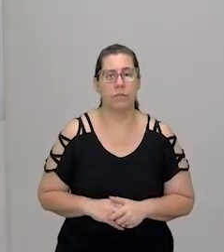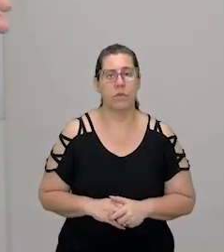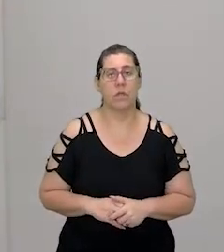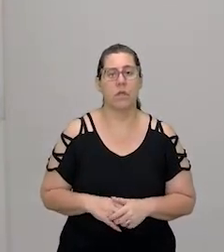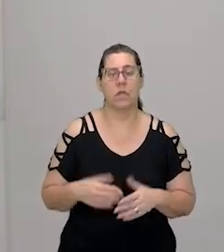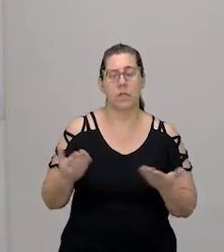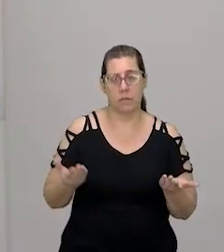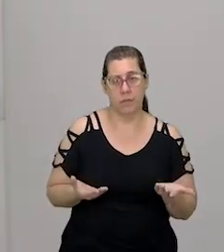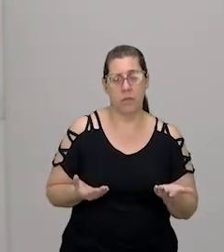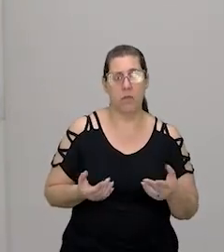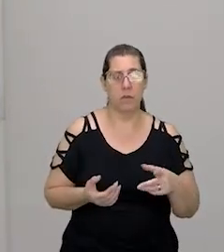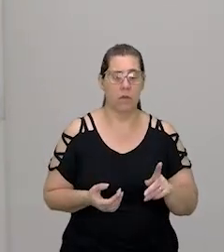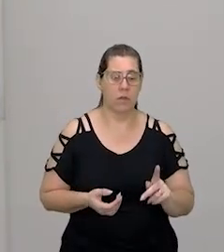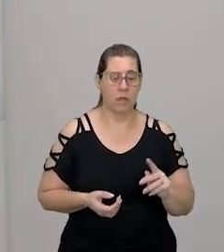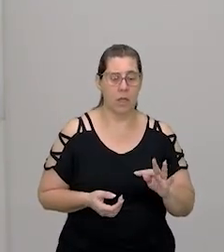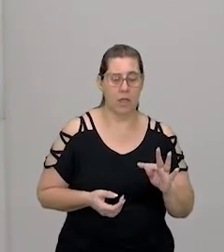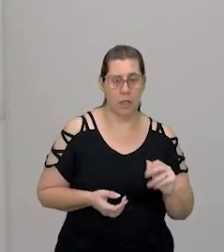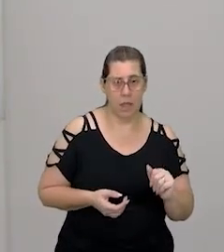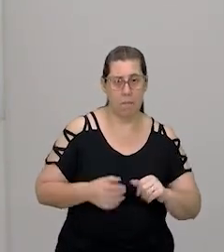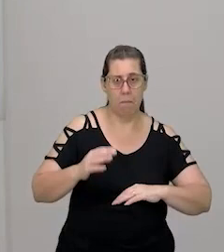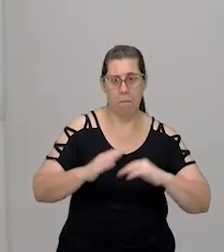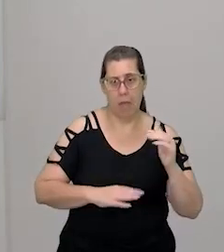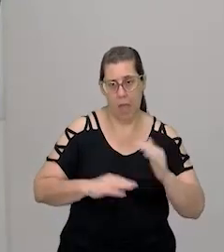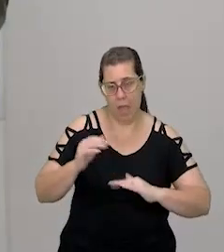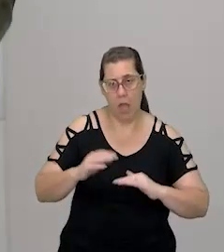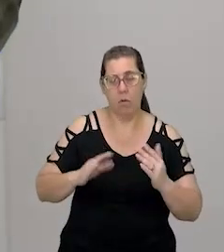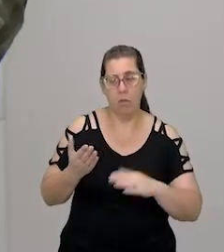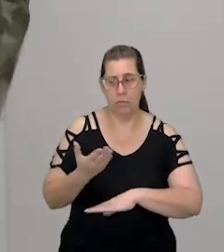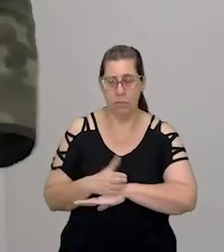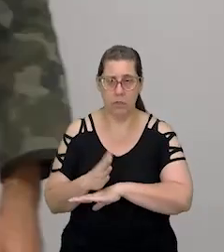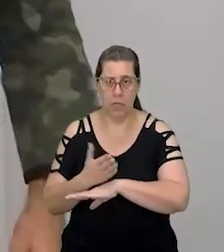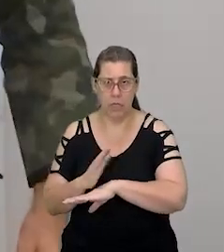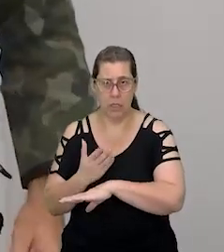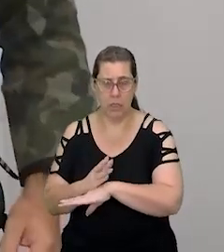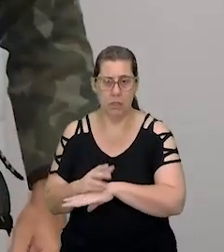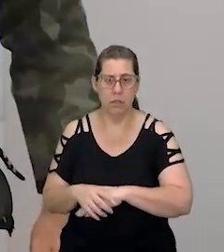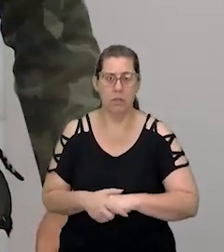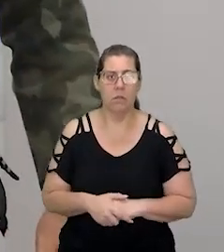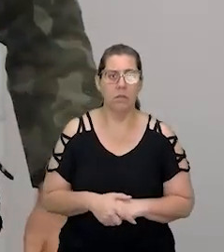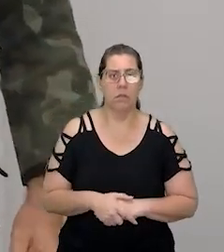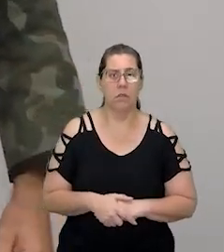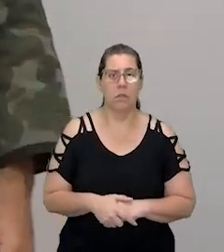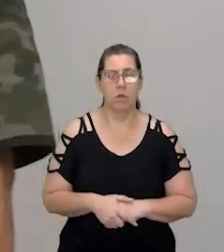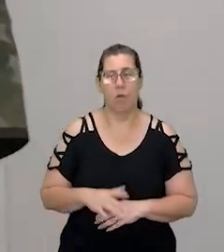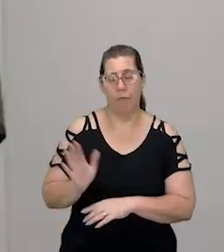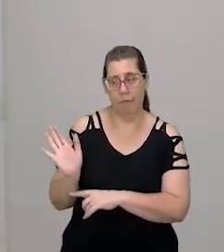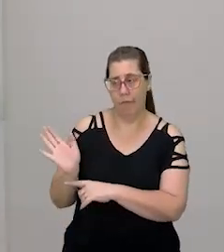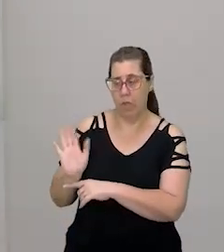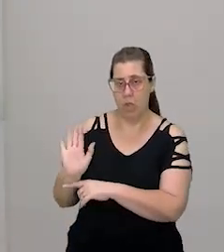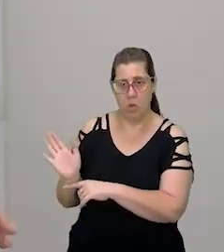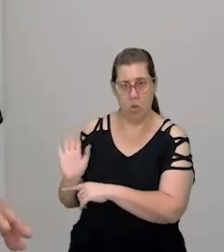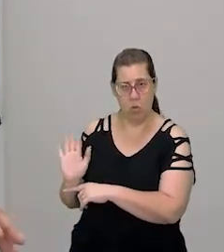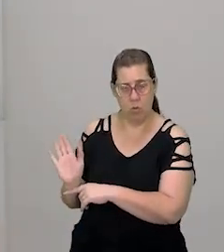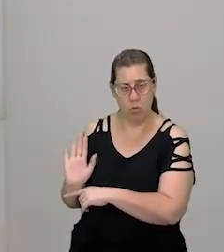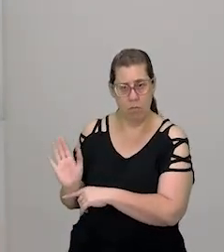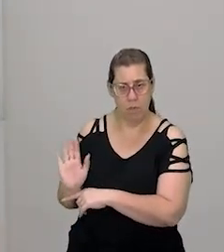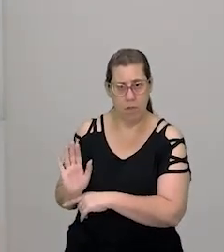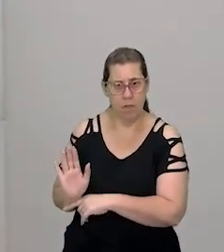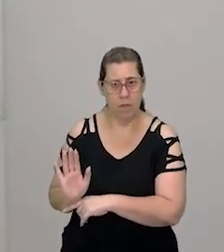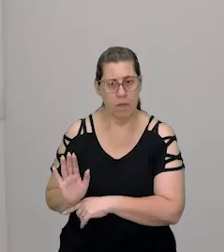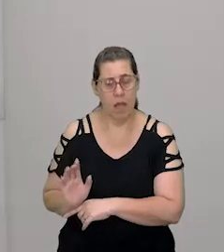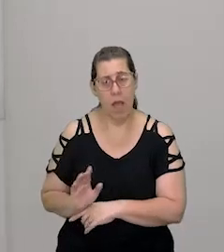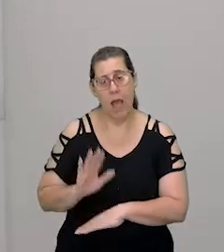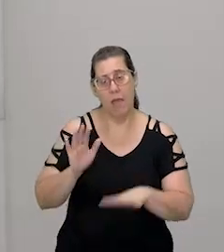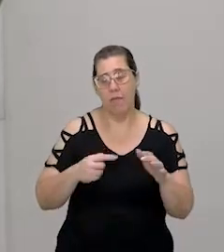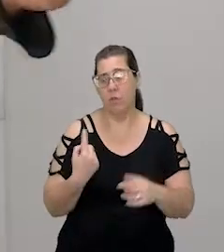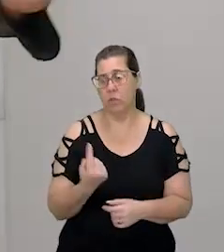faz um catar prático, se ele fosse treinar, quando ele estiver ensaiando a cena do filme, de repente ele está ensaiando